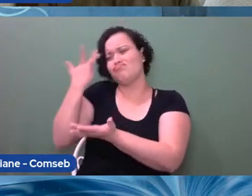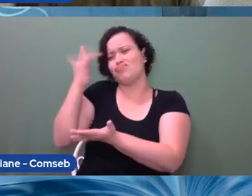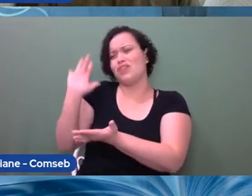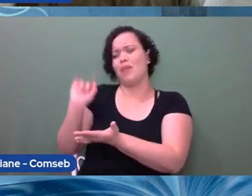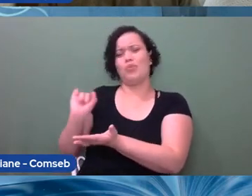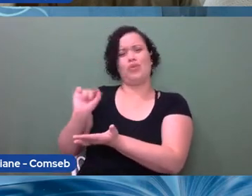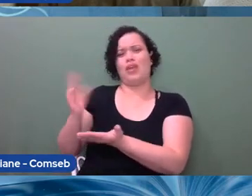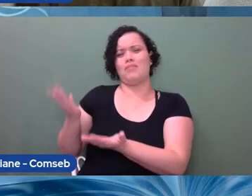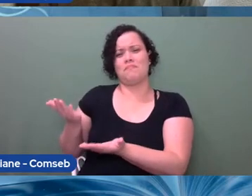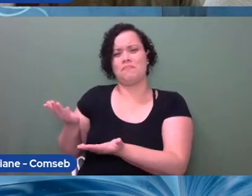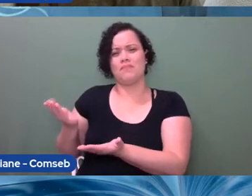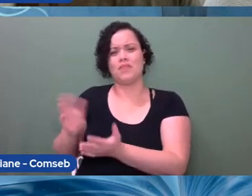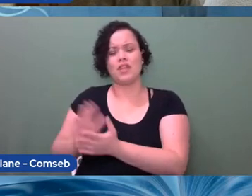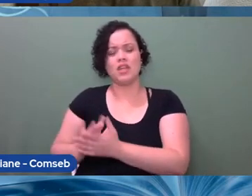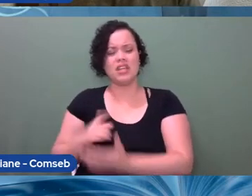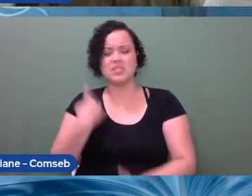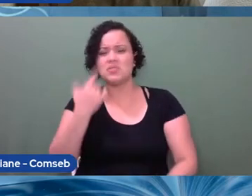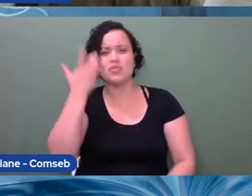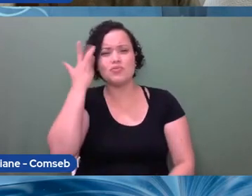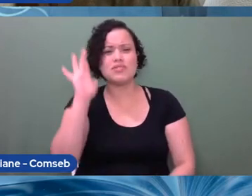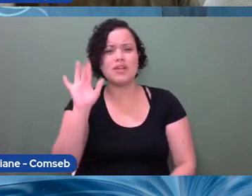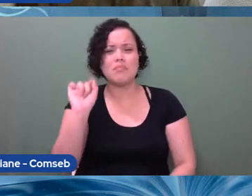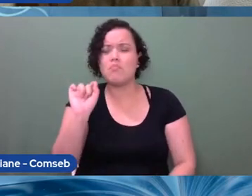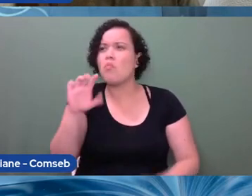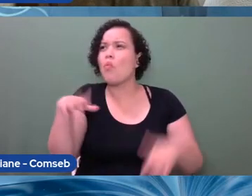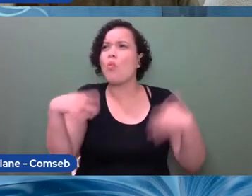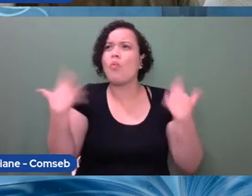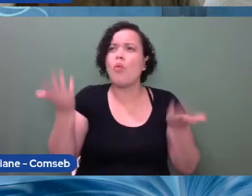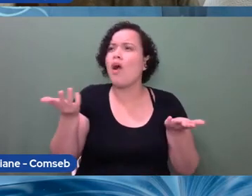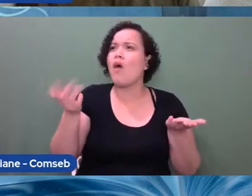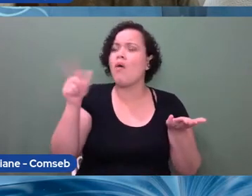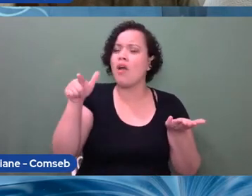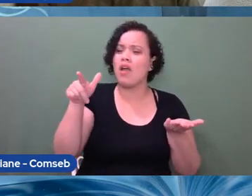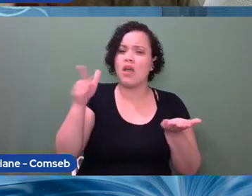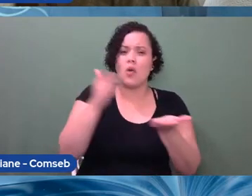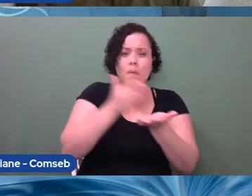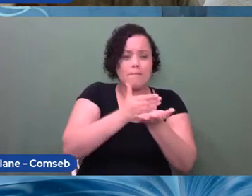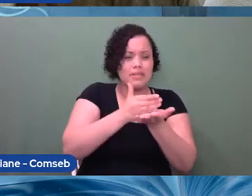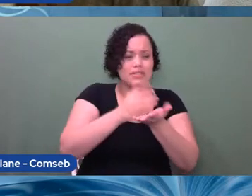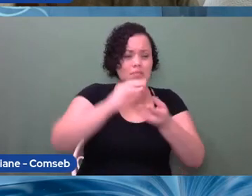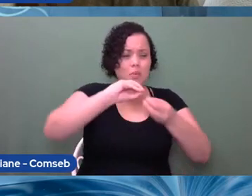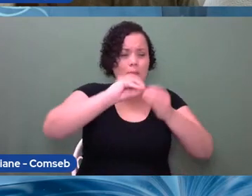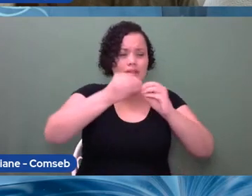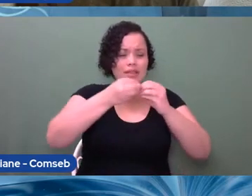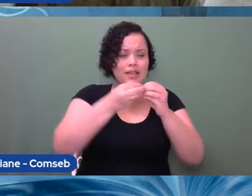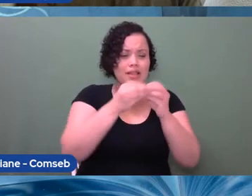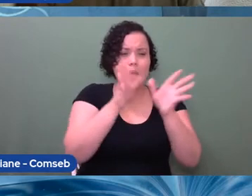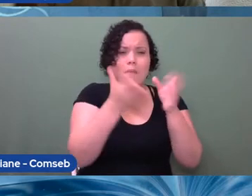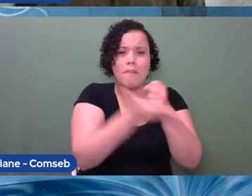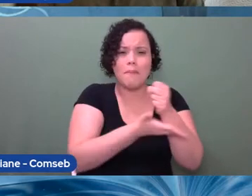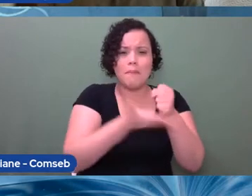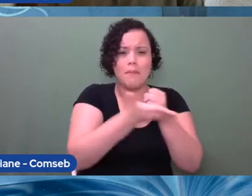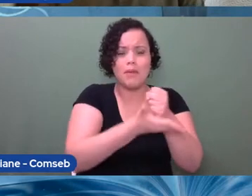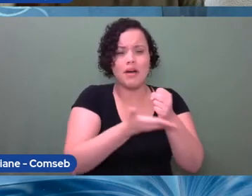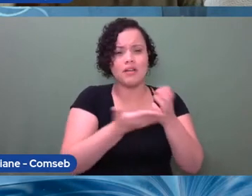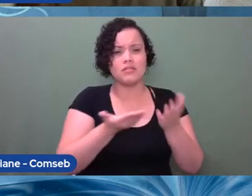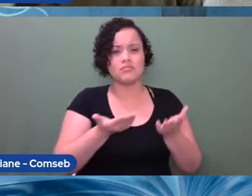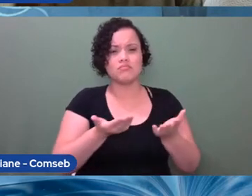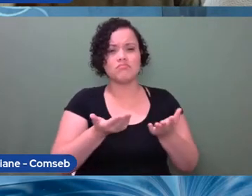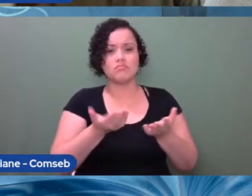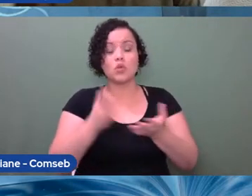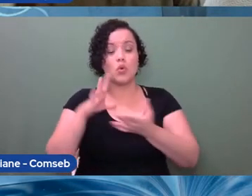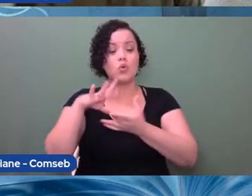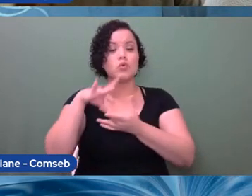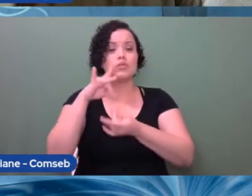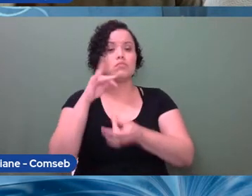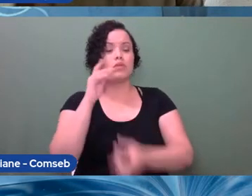não sabe qual é o princípio material elementar. Os espíritos falam